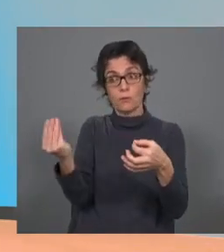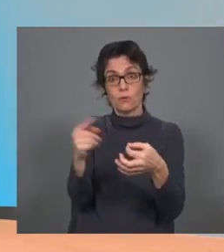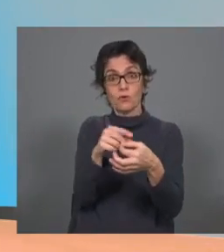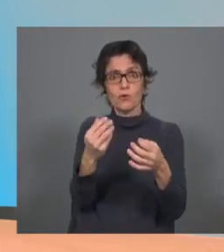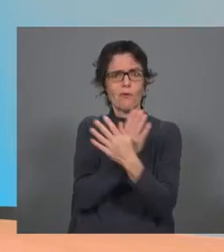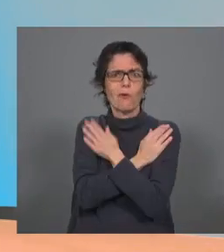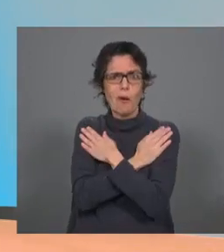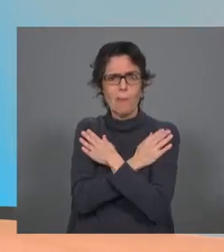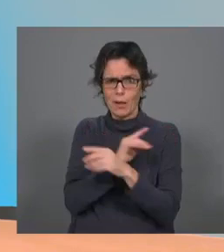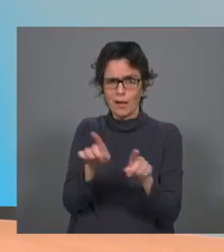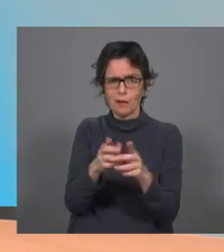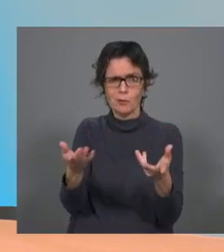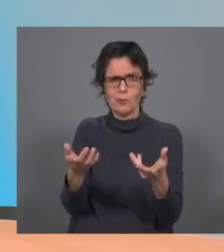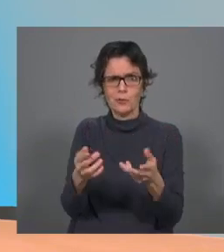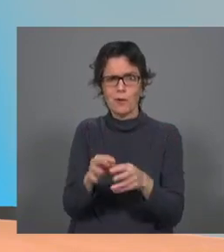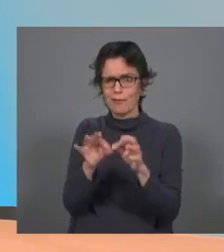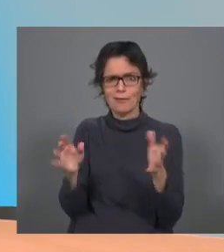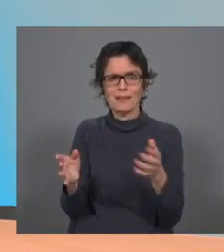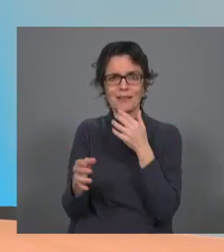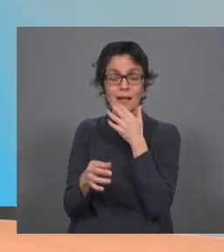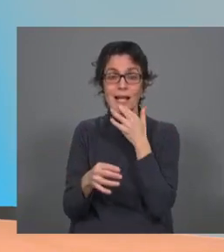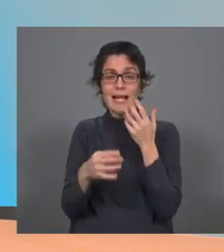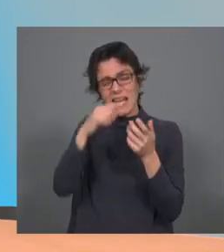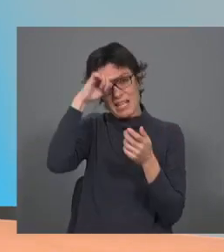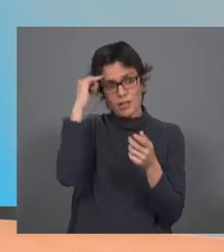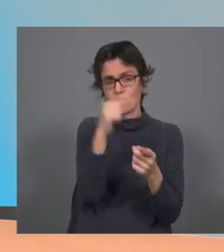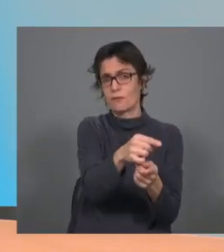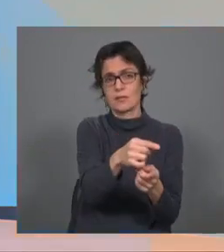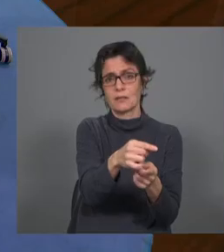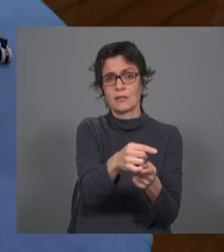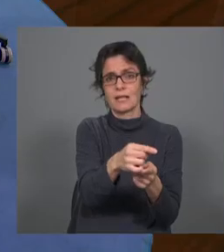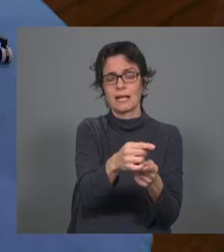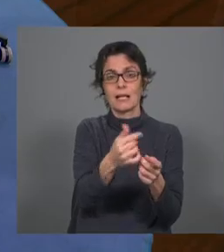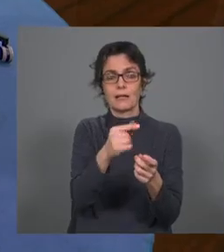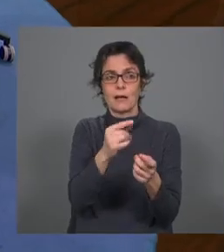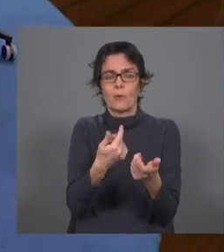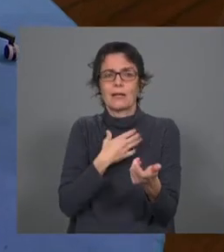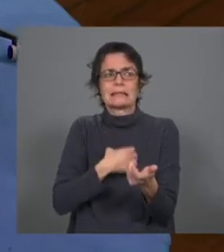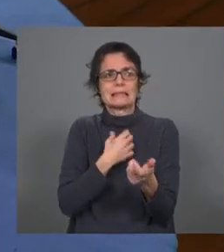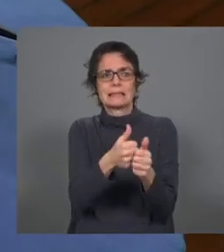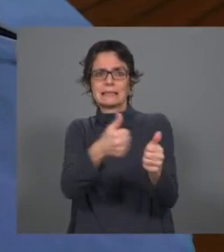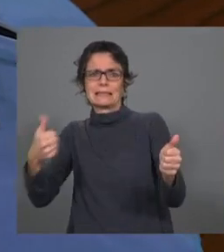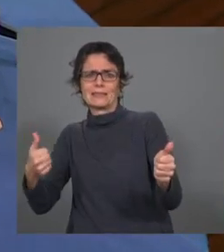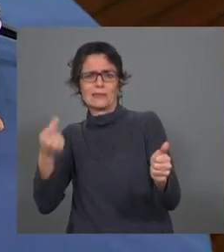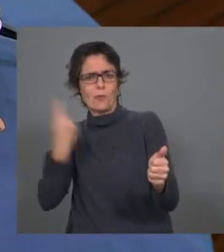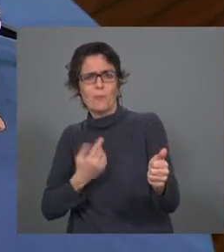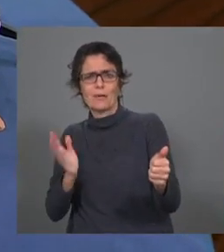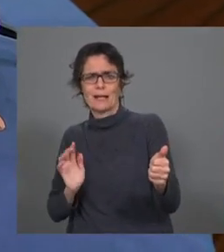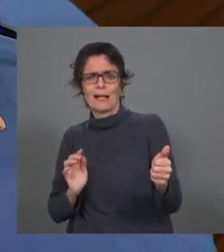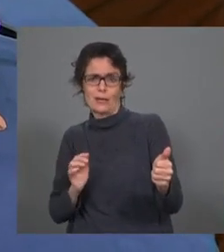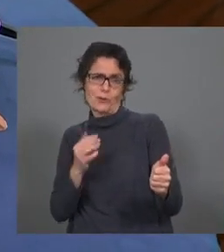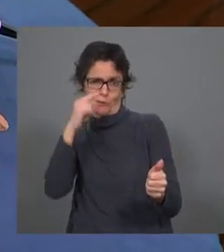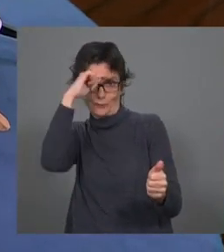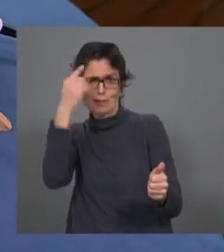é sempre difícil para vocês, também para eles particularmente, este afastamento físico que se experimenta agora, não é? Em função da